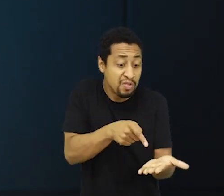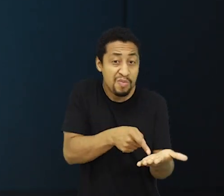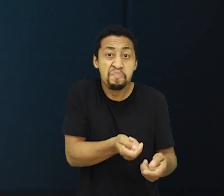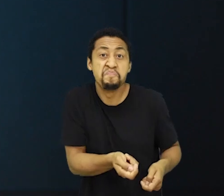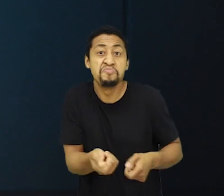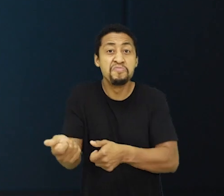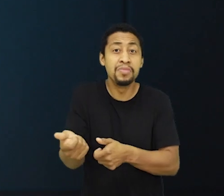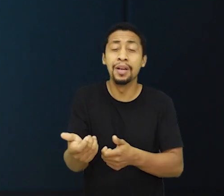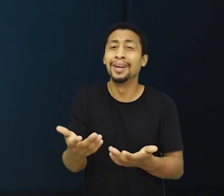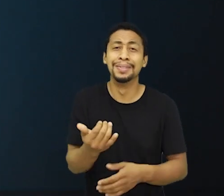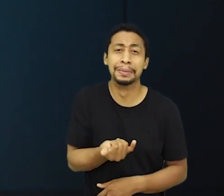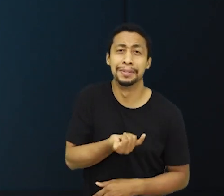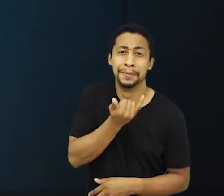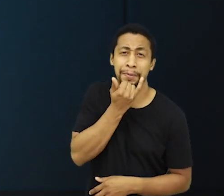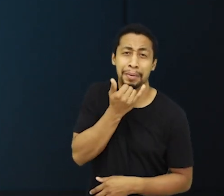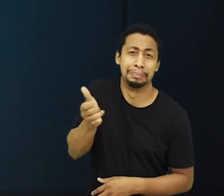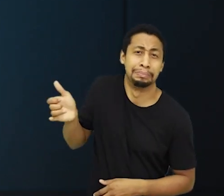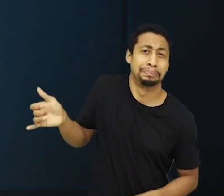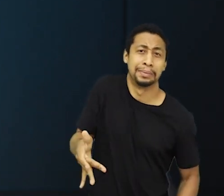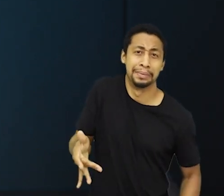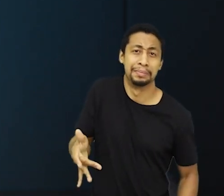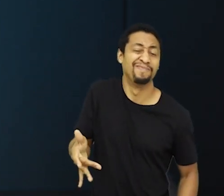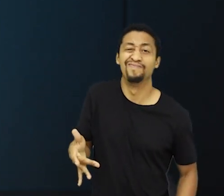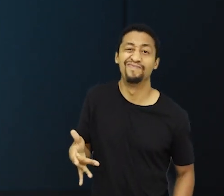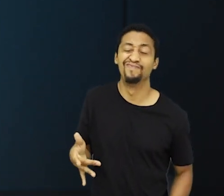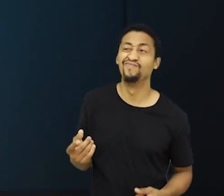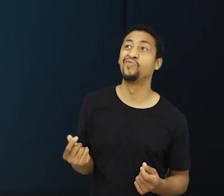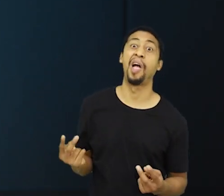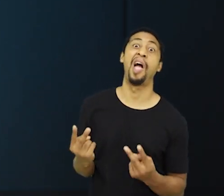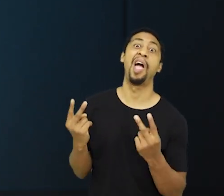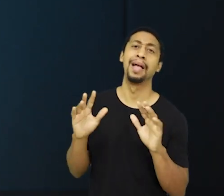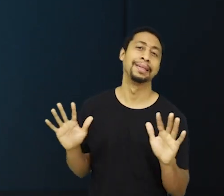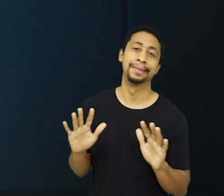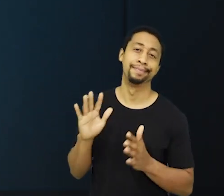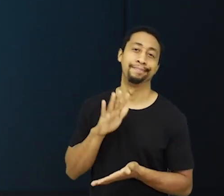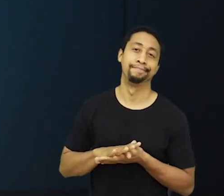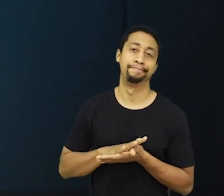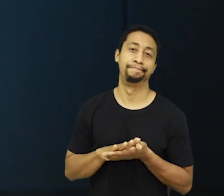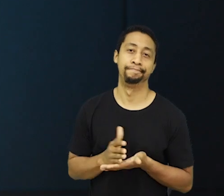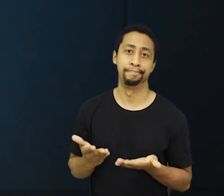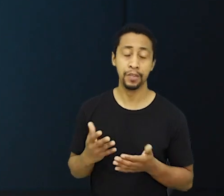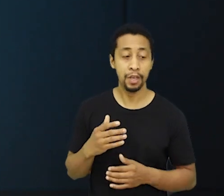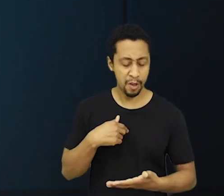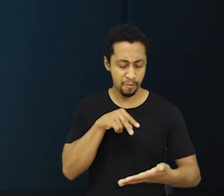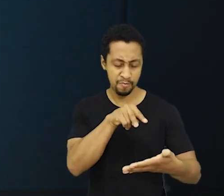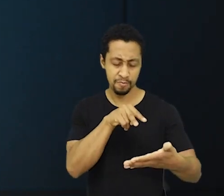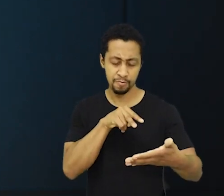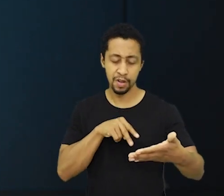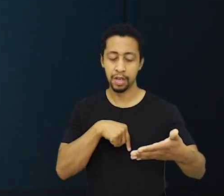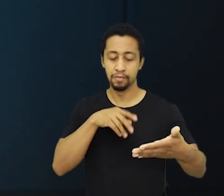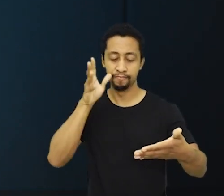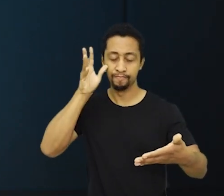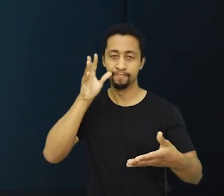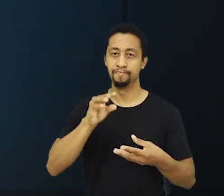Então, quando eu recebi o processo para elaborar a sentença, isso ficou muito claro para mim. Que aquela